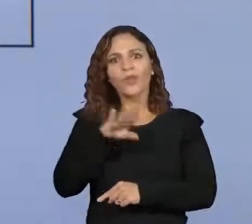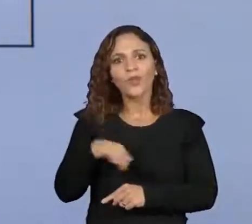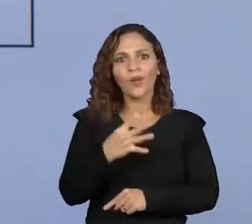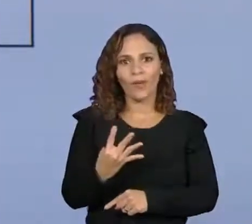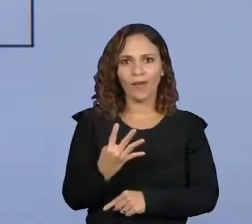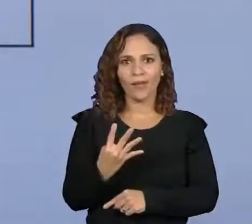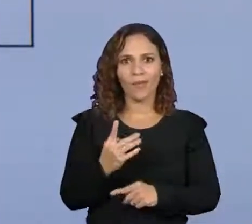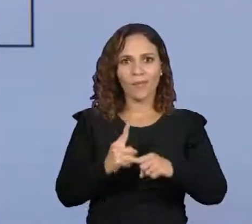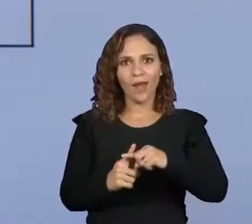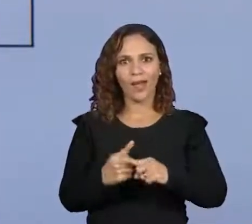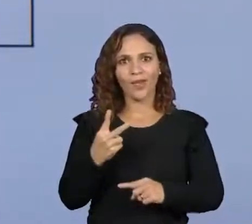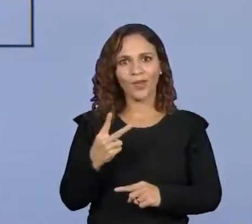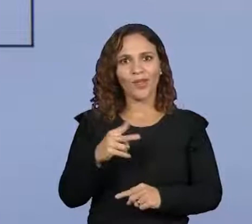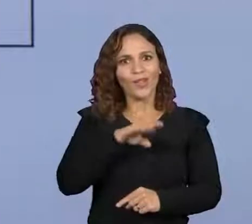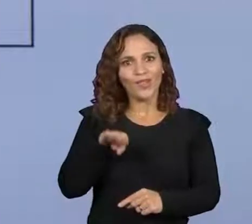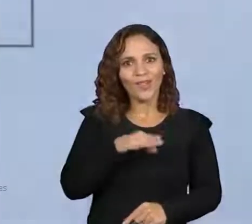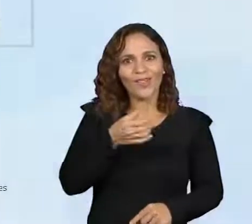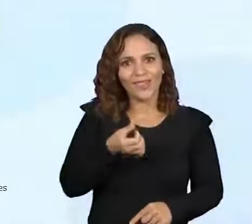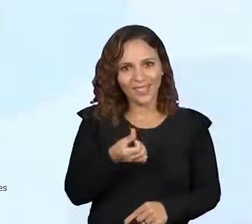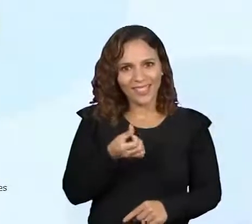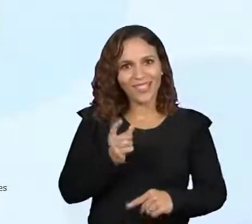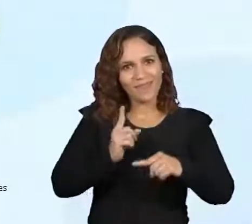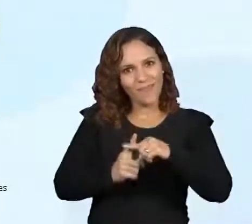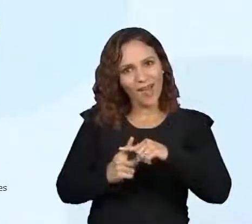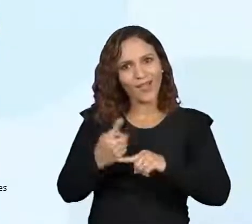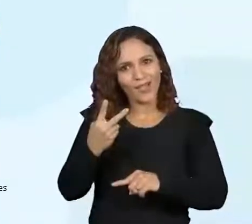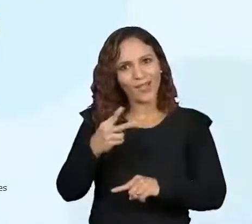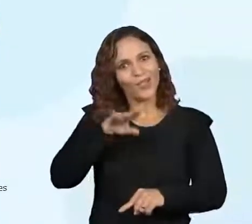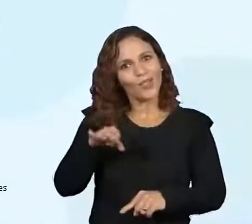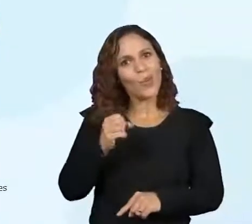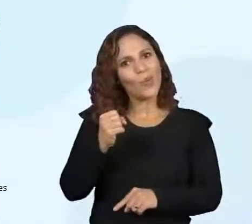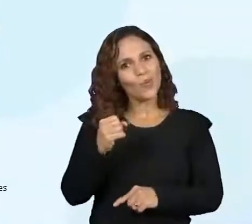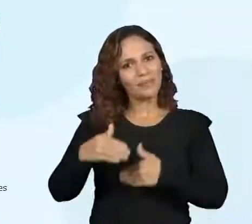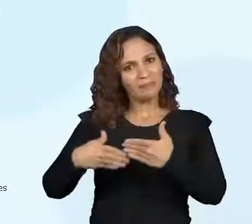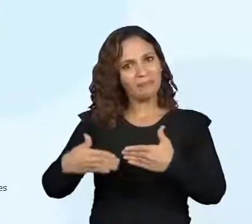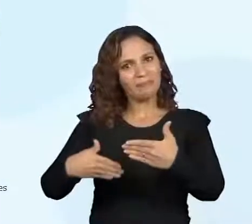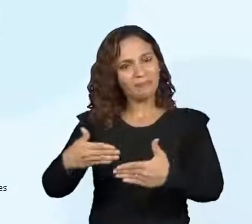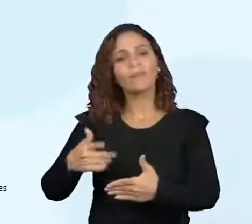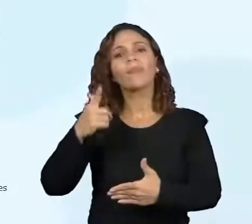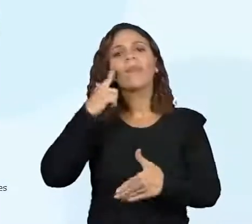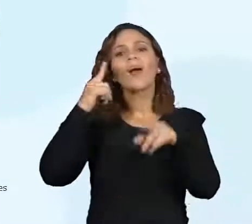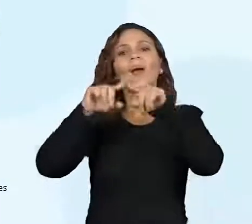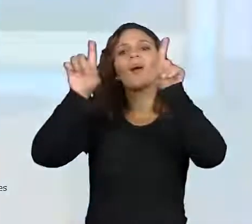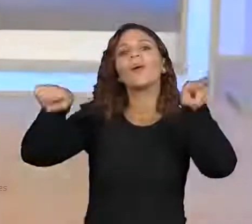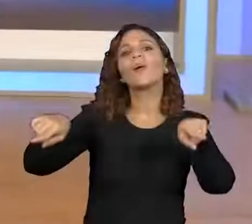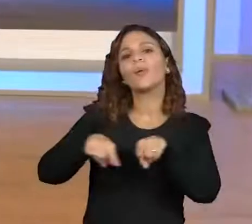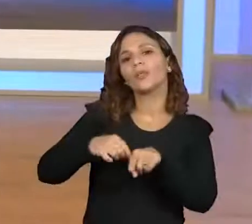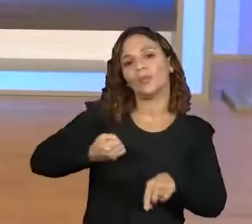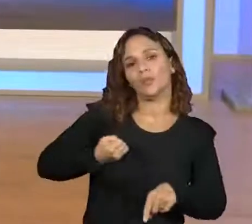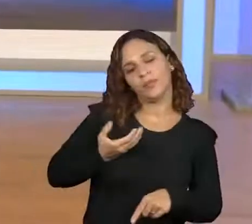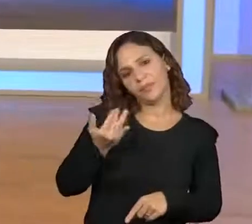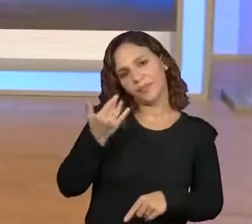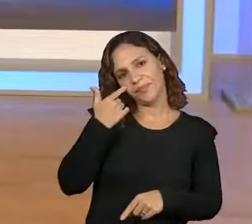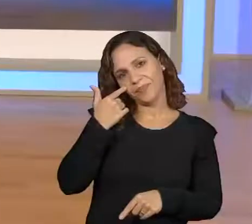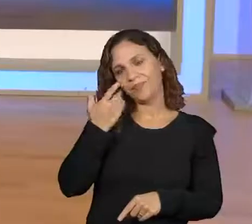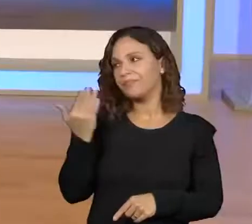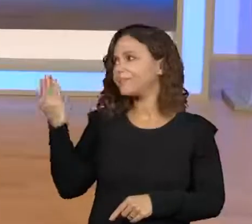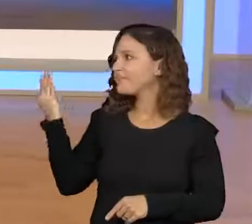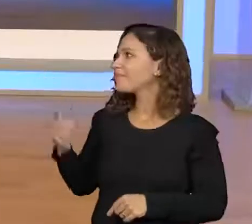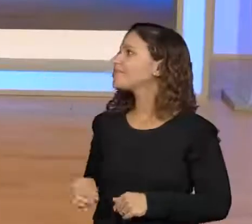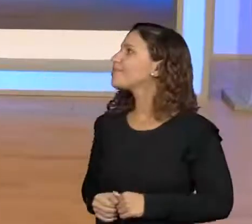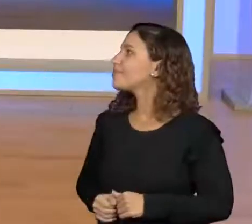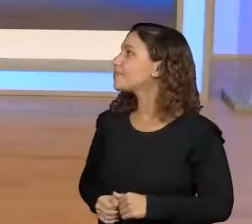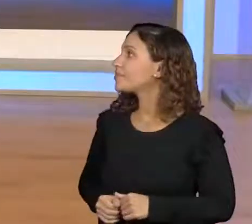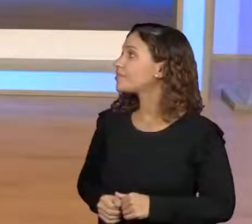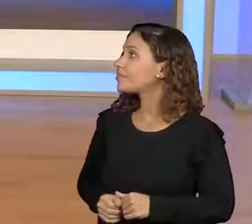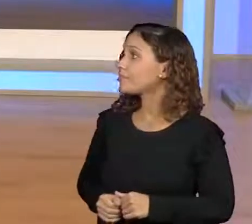2. Eu trouxe o quadro de números para a gente pensar essa contagem. Vamos dar uma olhadinha aqui? Olha só, quando a gente